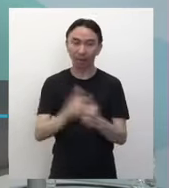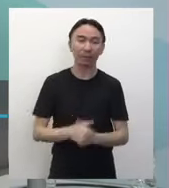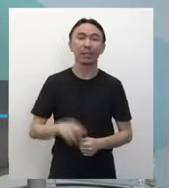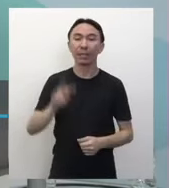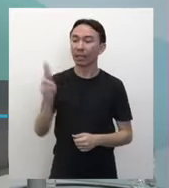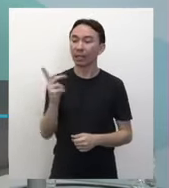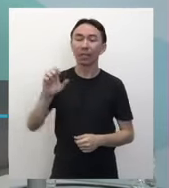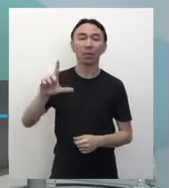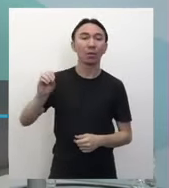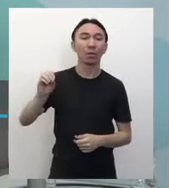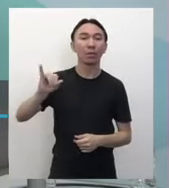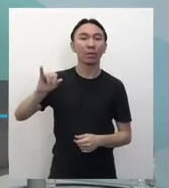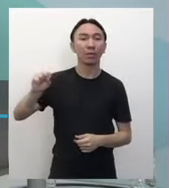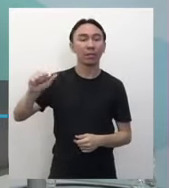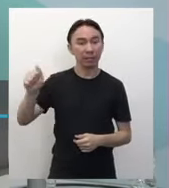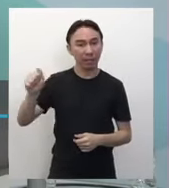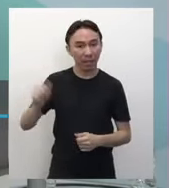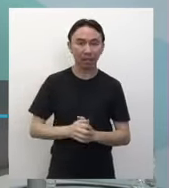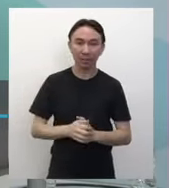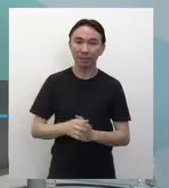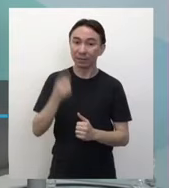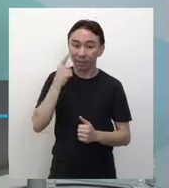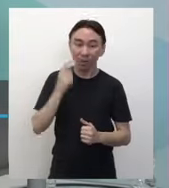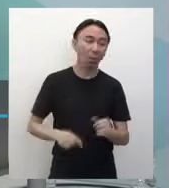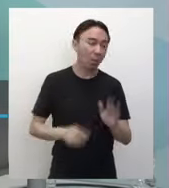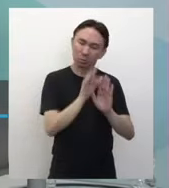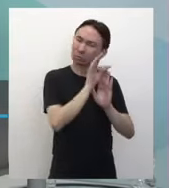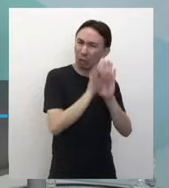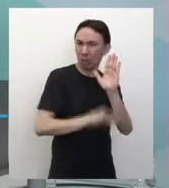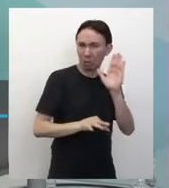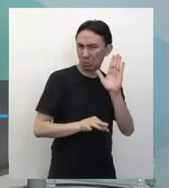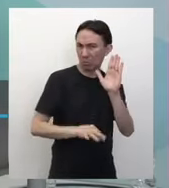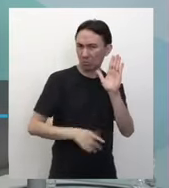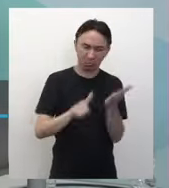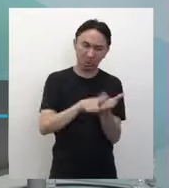colocou texto jornalístico de tal assunto.